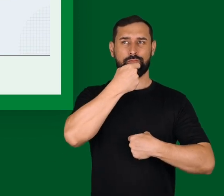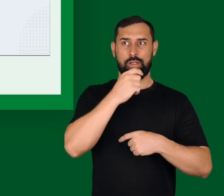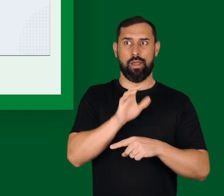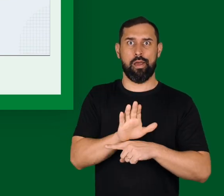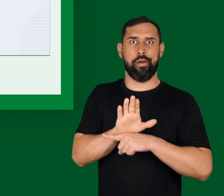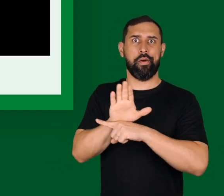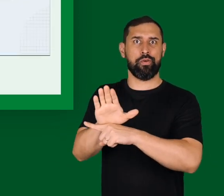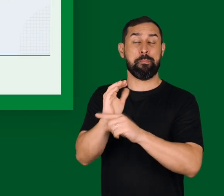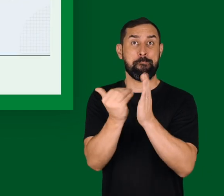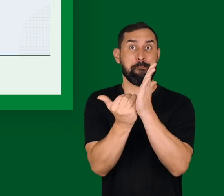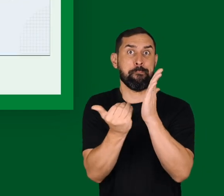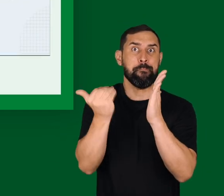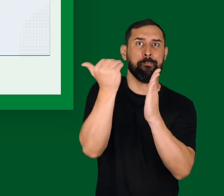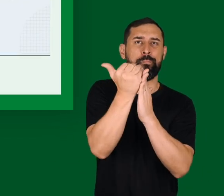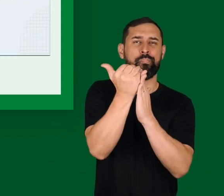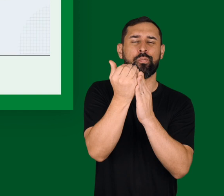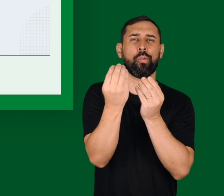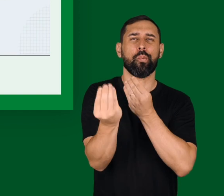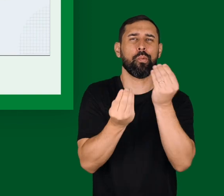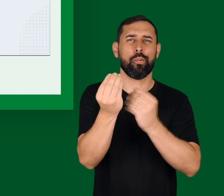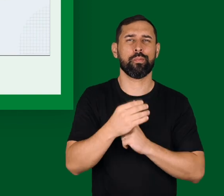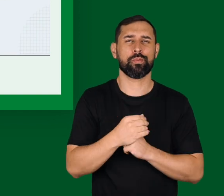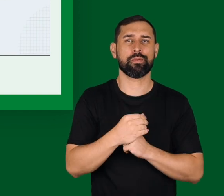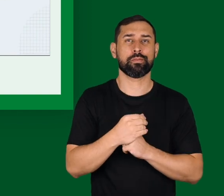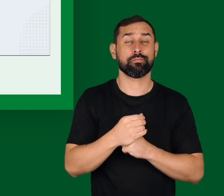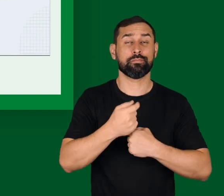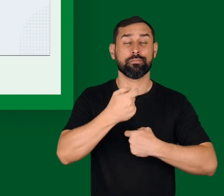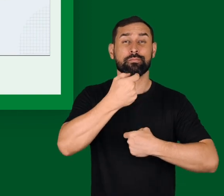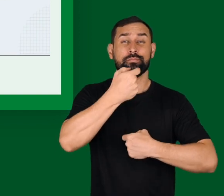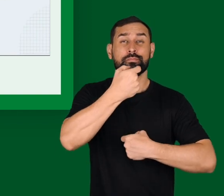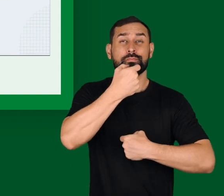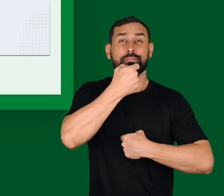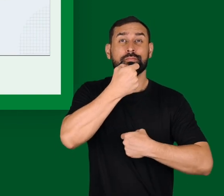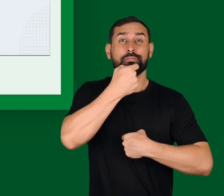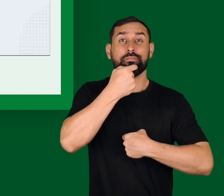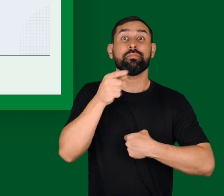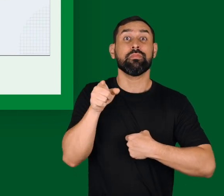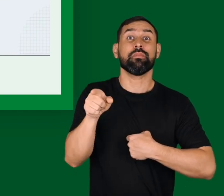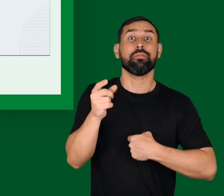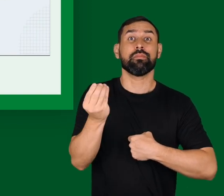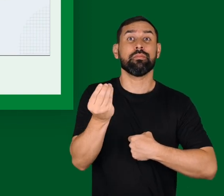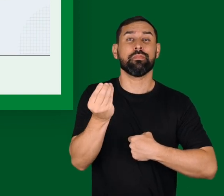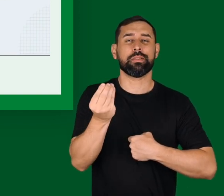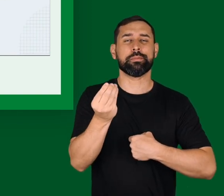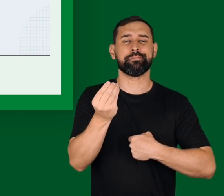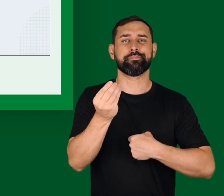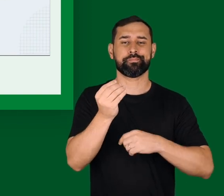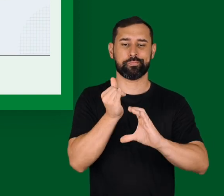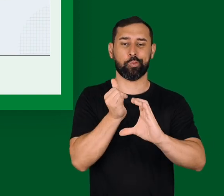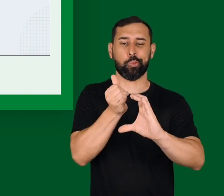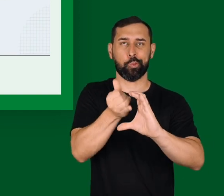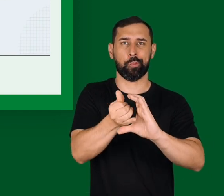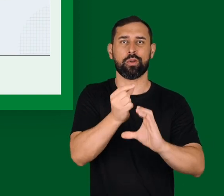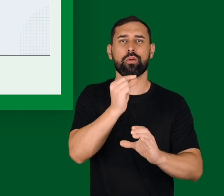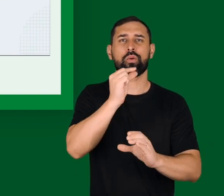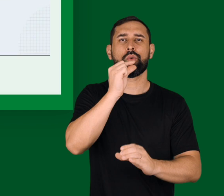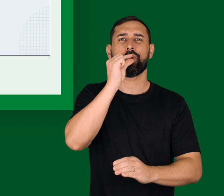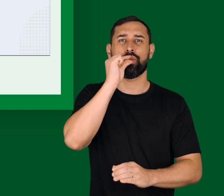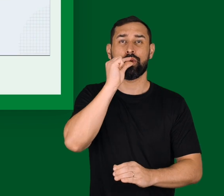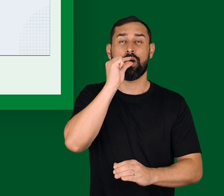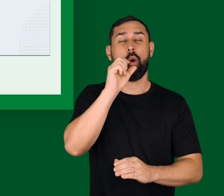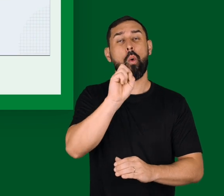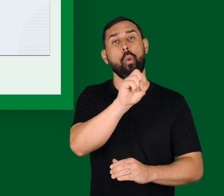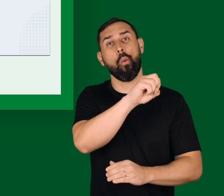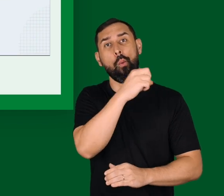por postural, a gente vai ter que partir para medida avançada. E isso significa manter a via aérea ou